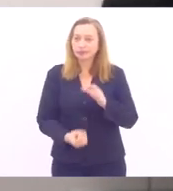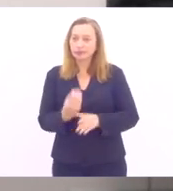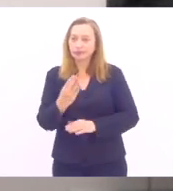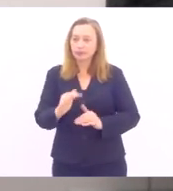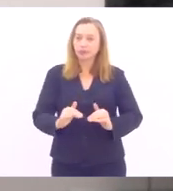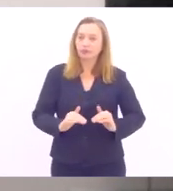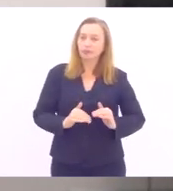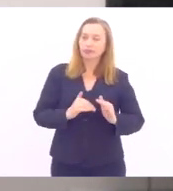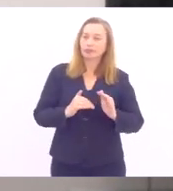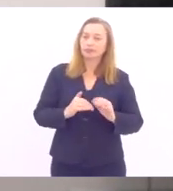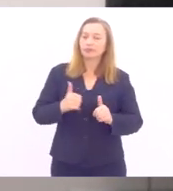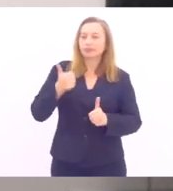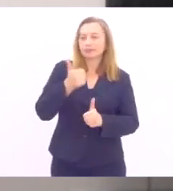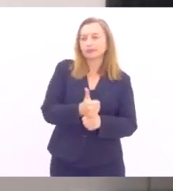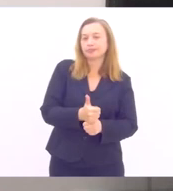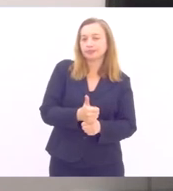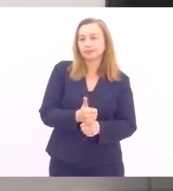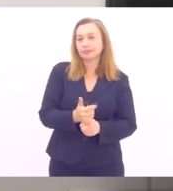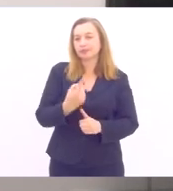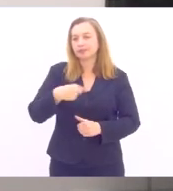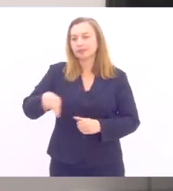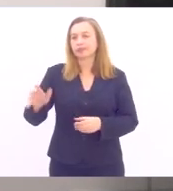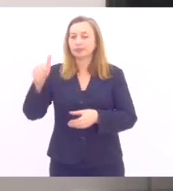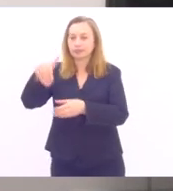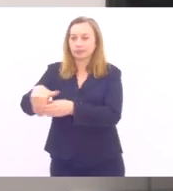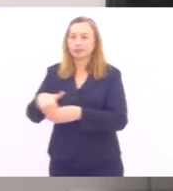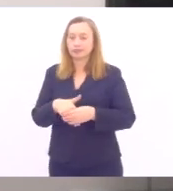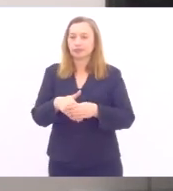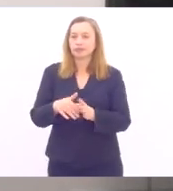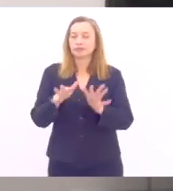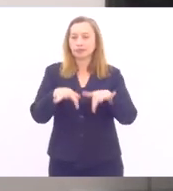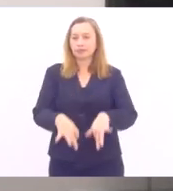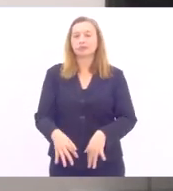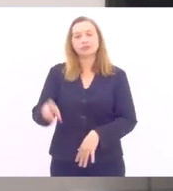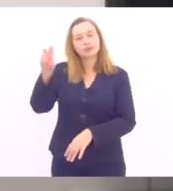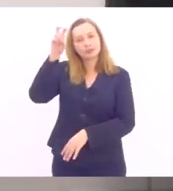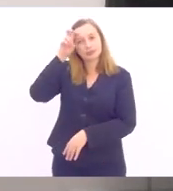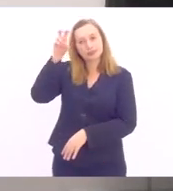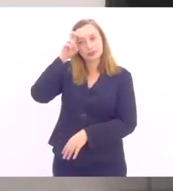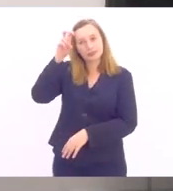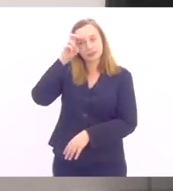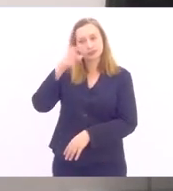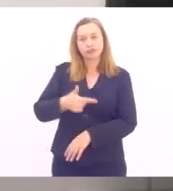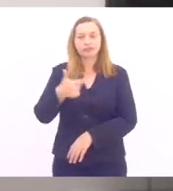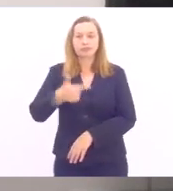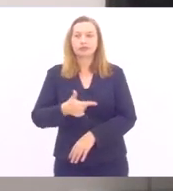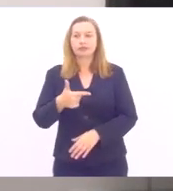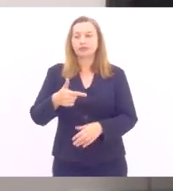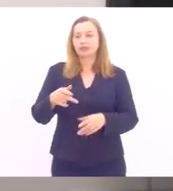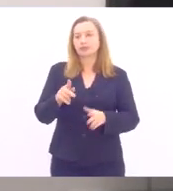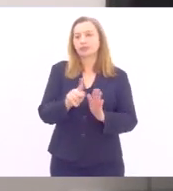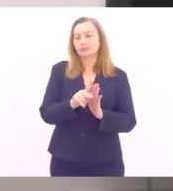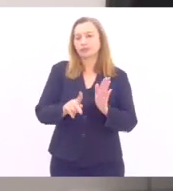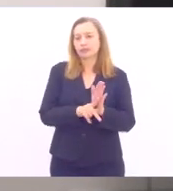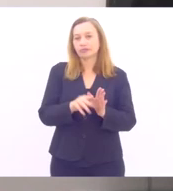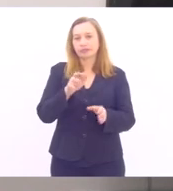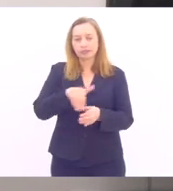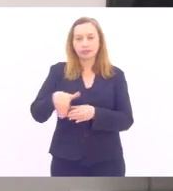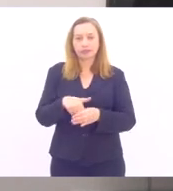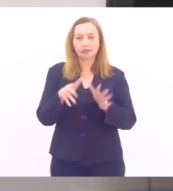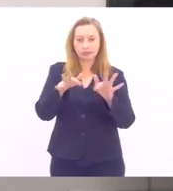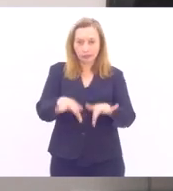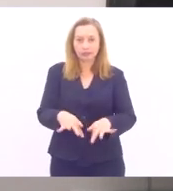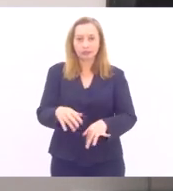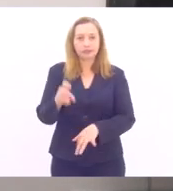será levado a voto em votação final na quinta-feira, o segundo projeto de votação, e vai ser a votação final do projeto,